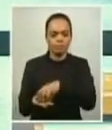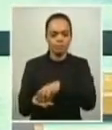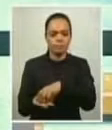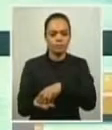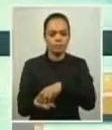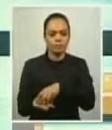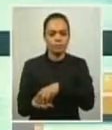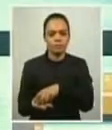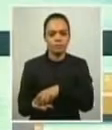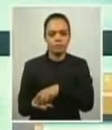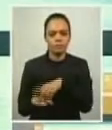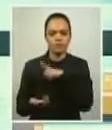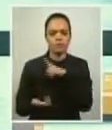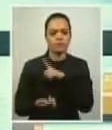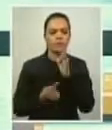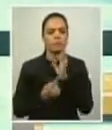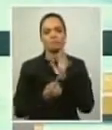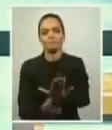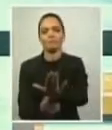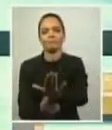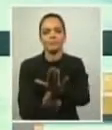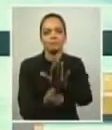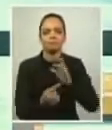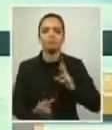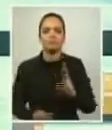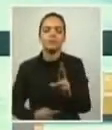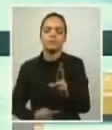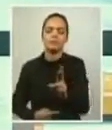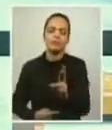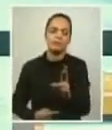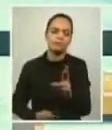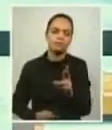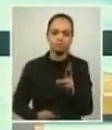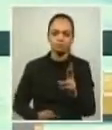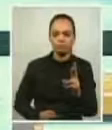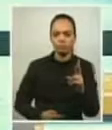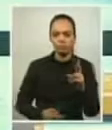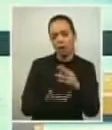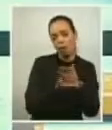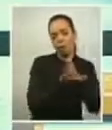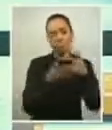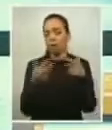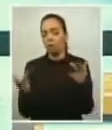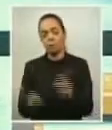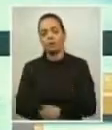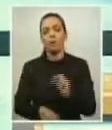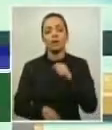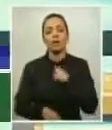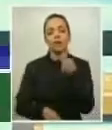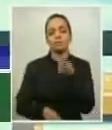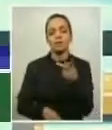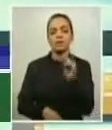a ser expressivo ser representativo de algo do que que eu tô dizendo se nós